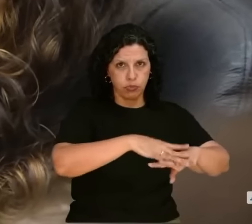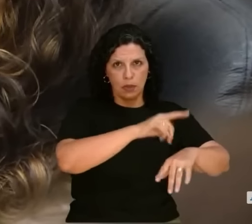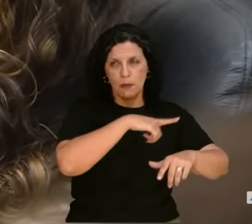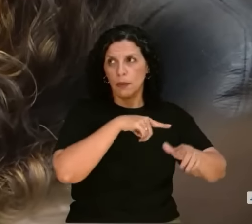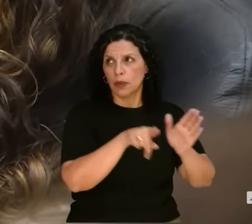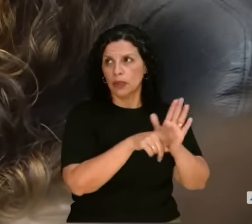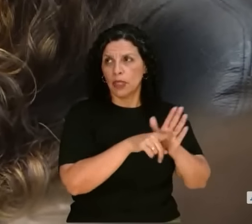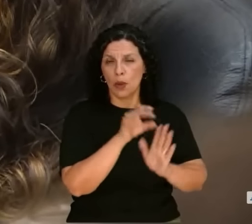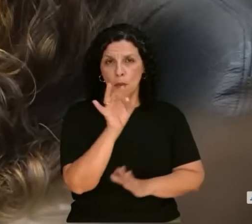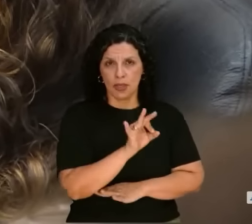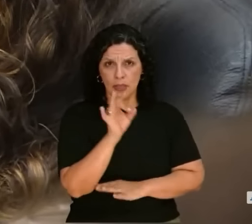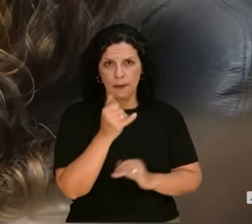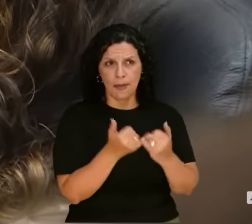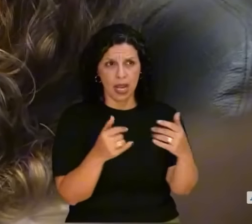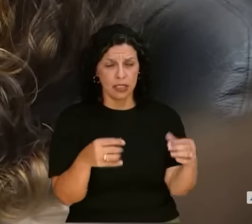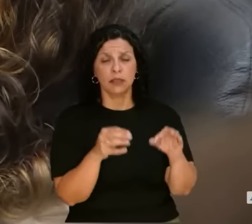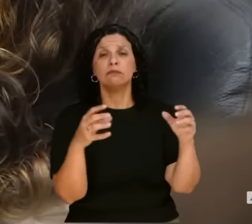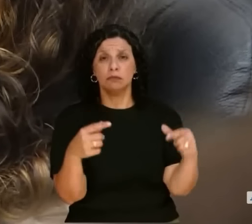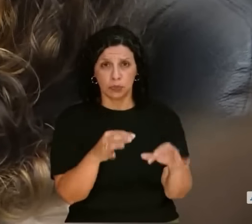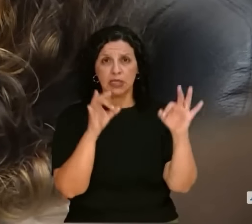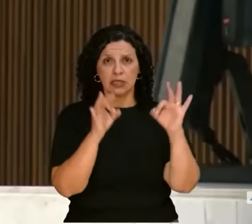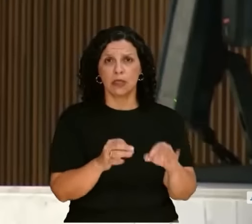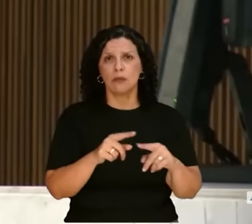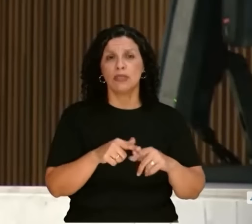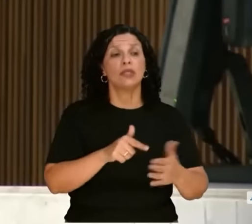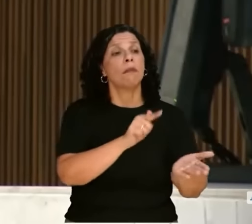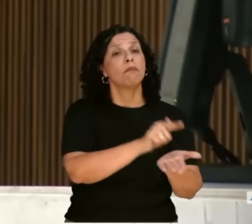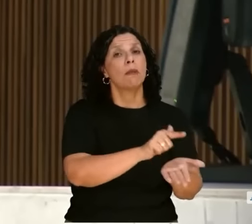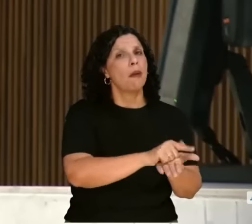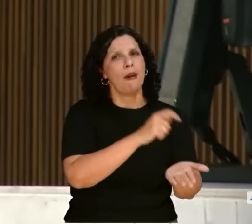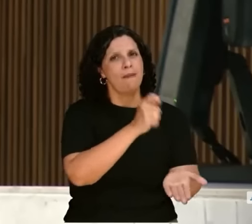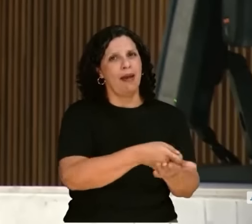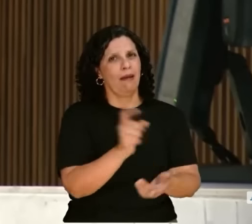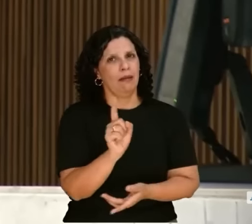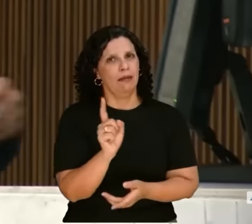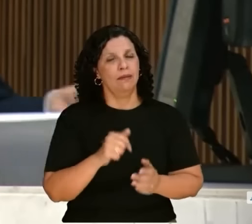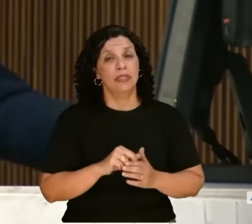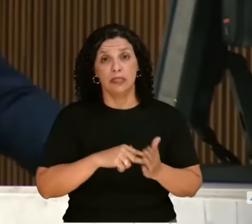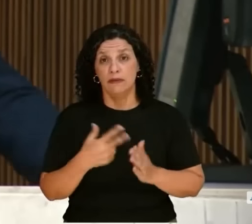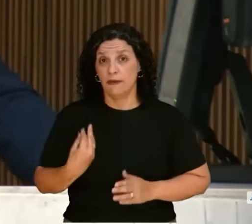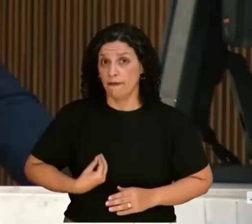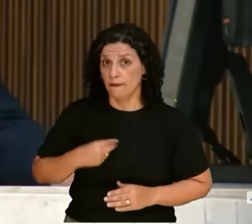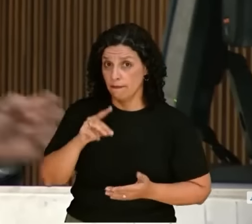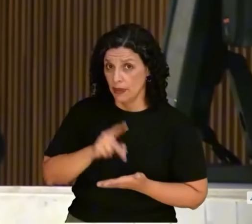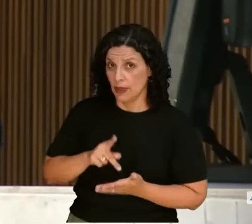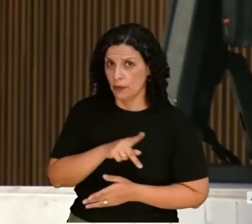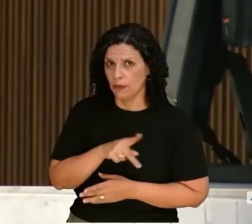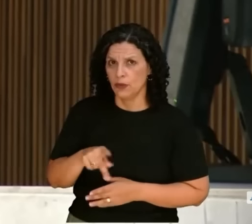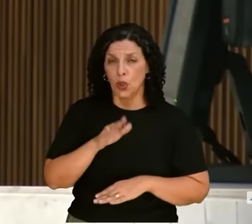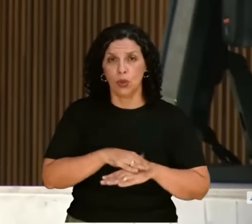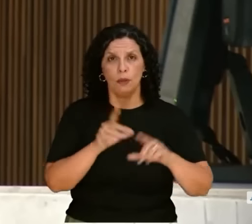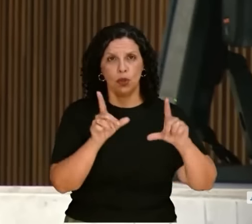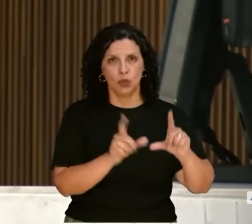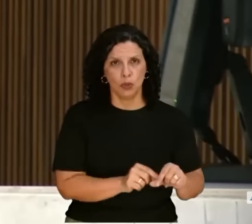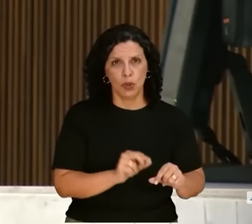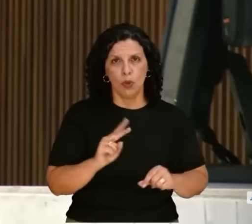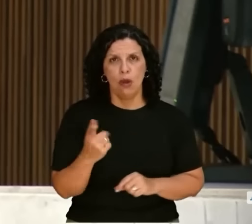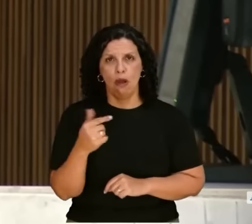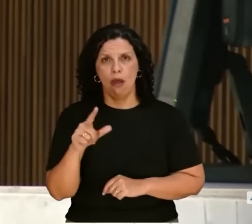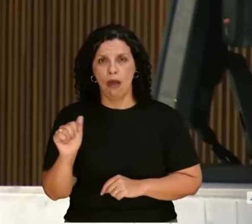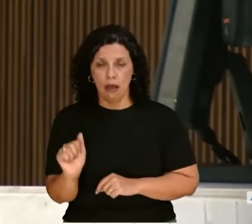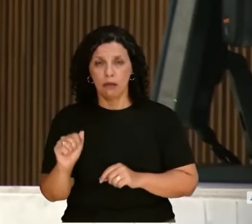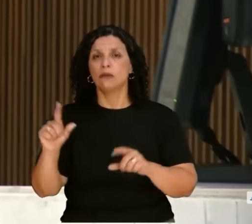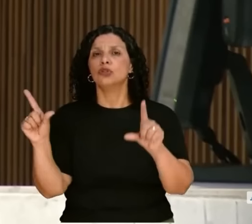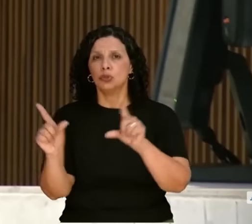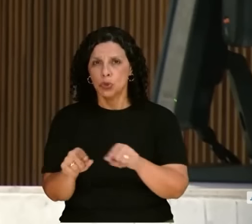o percentual parece cumprido, mas é só no papel. Na vida real do professor, o tempo diminuiu, a hora atividade